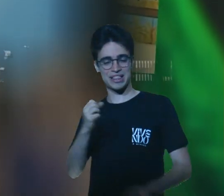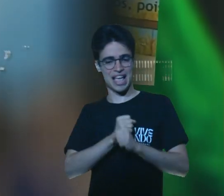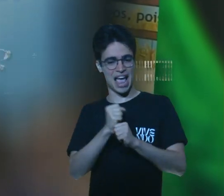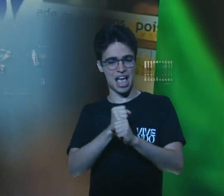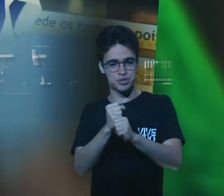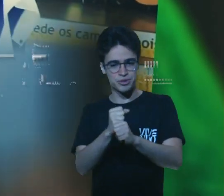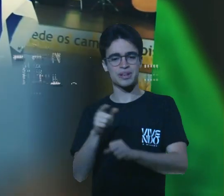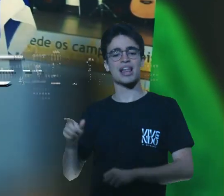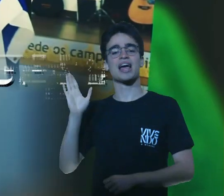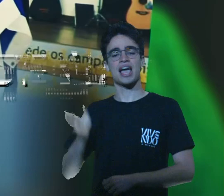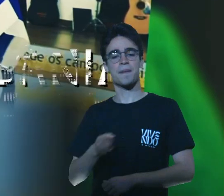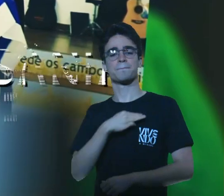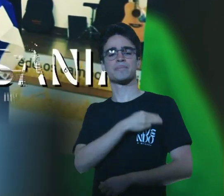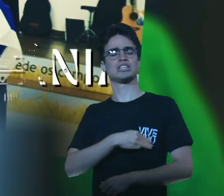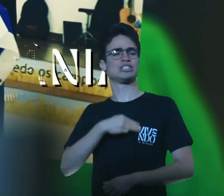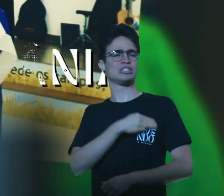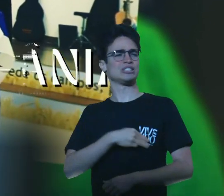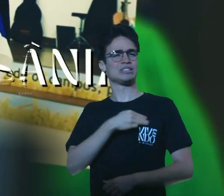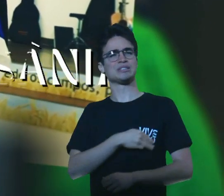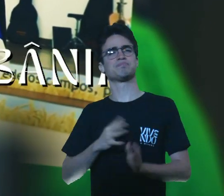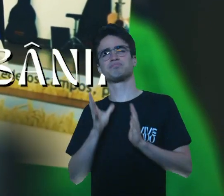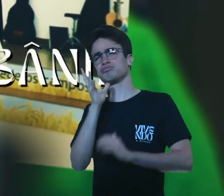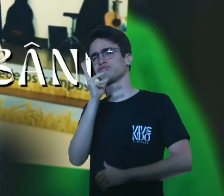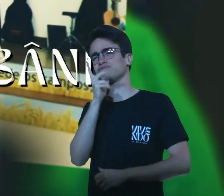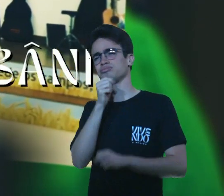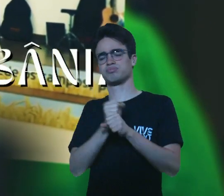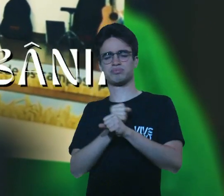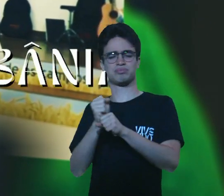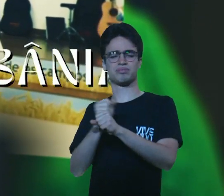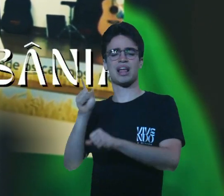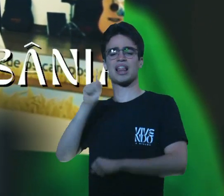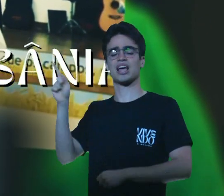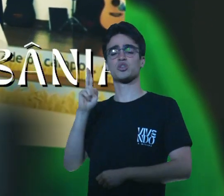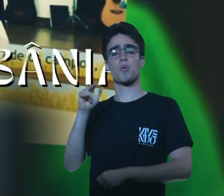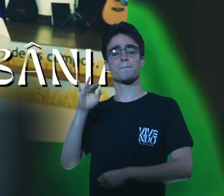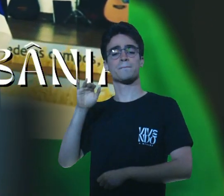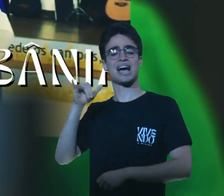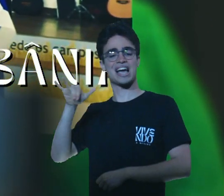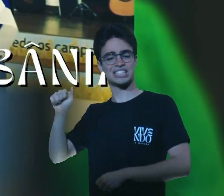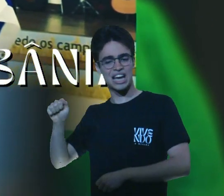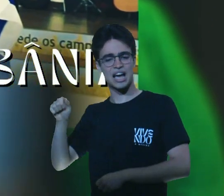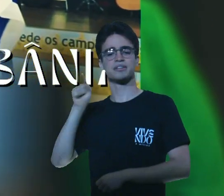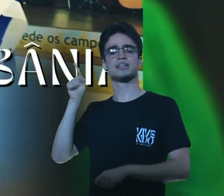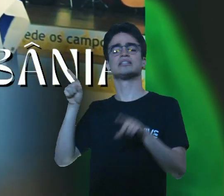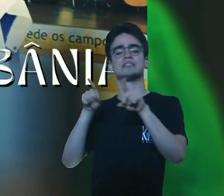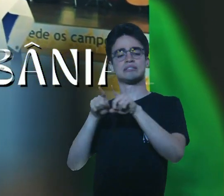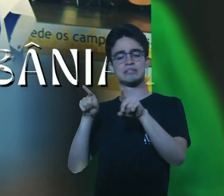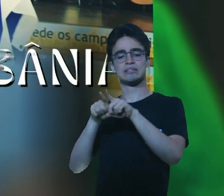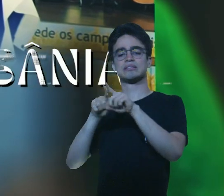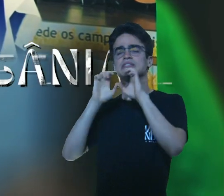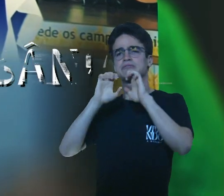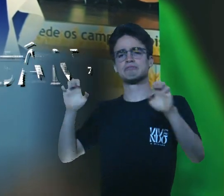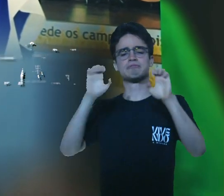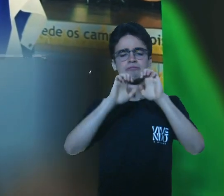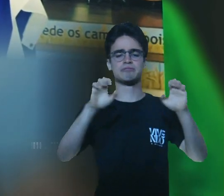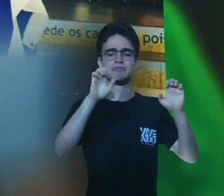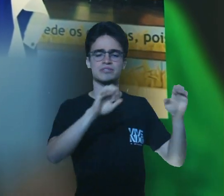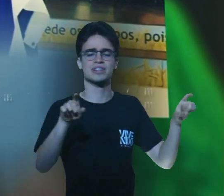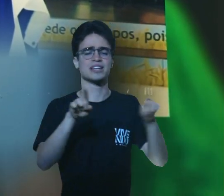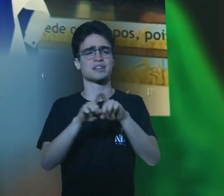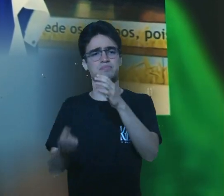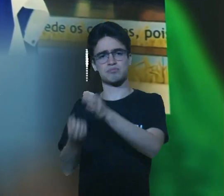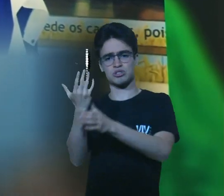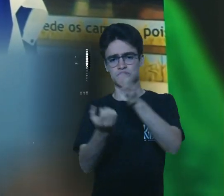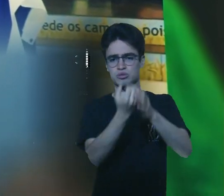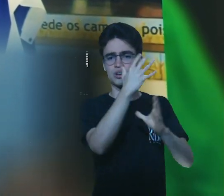Foi missionária de longo prazo na Albânia, no início da década de 90, atuando no evangelismo e na plantação de